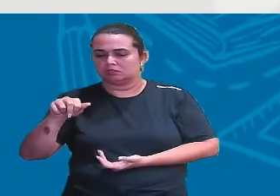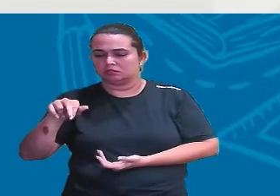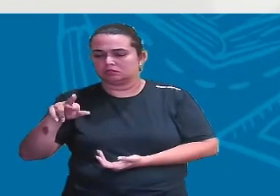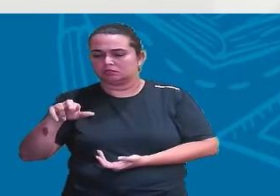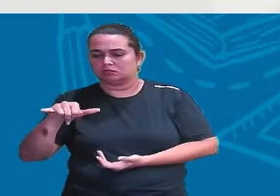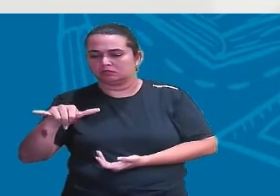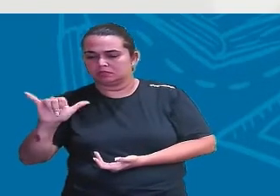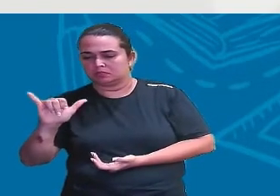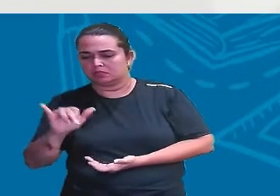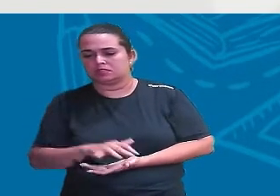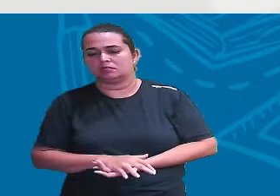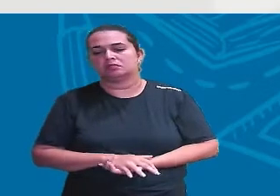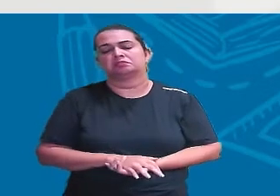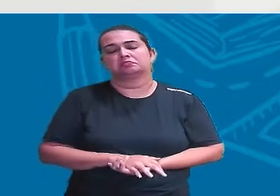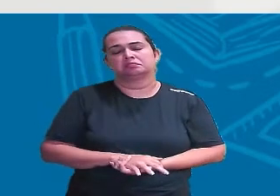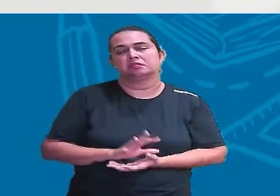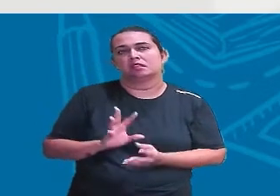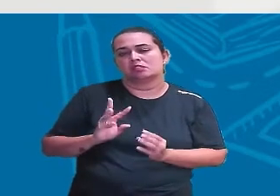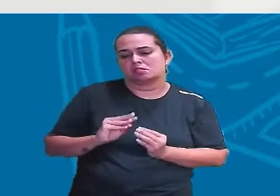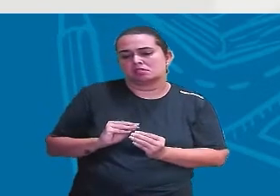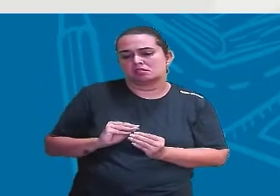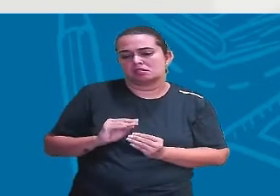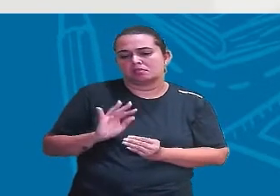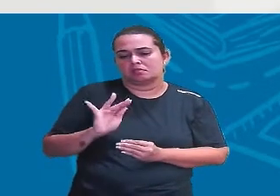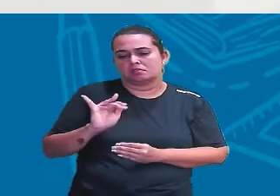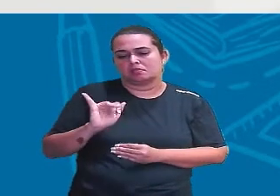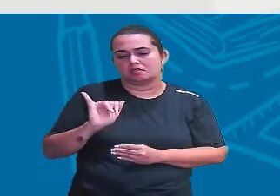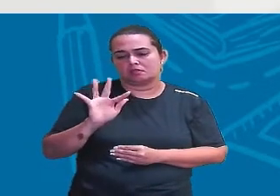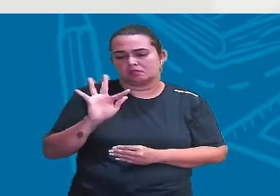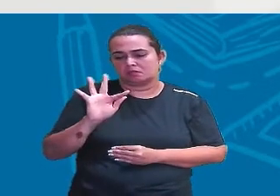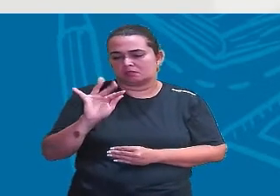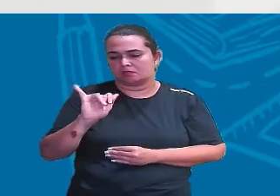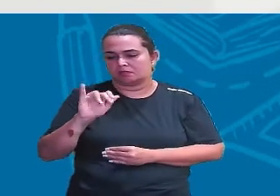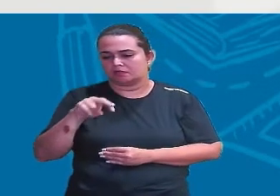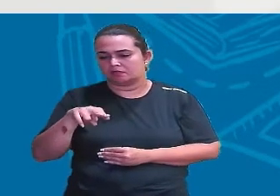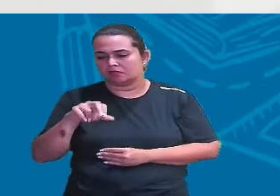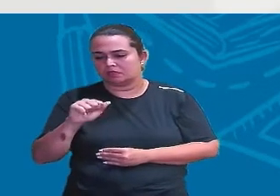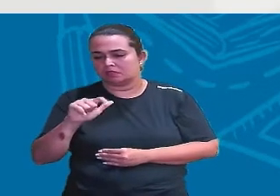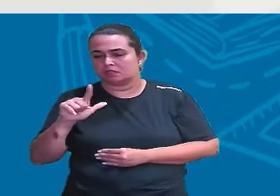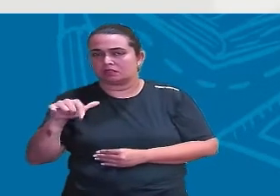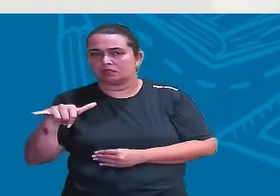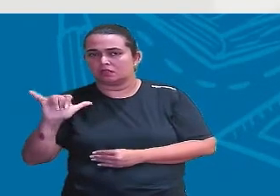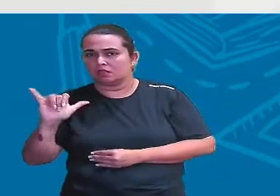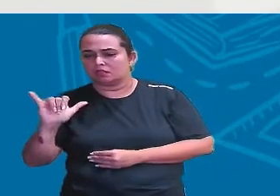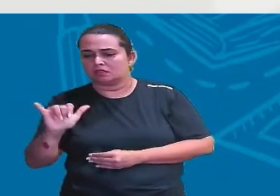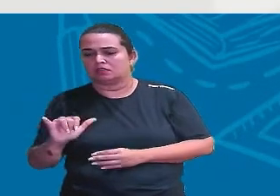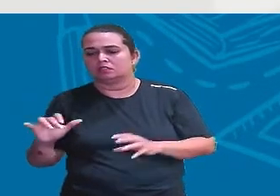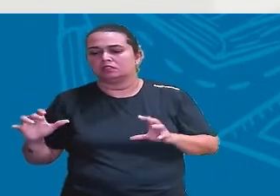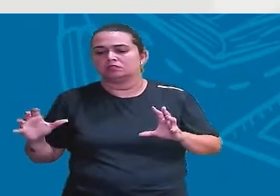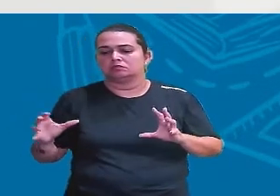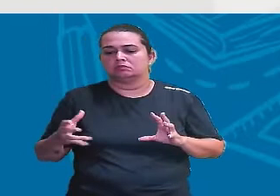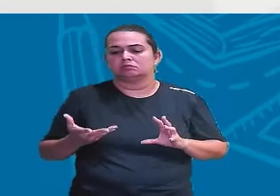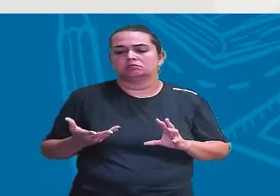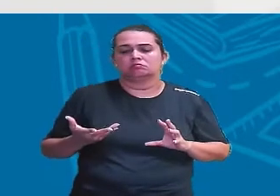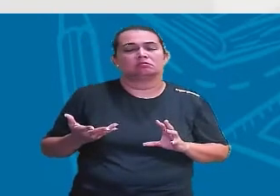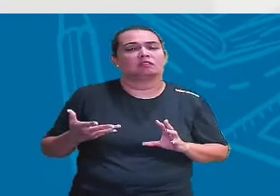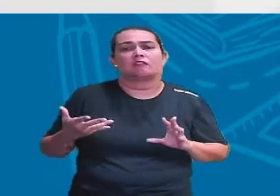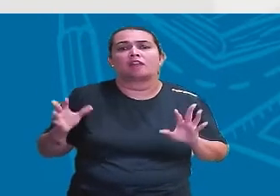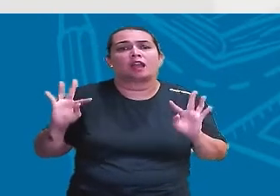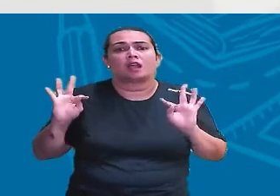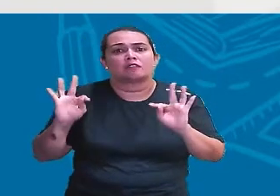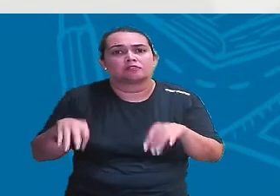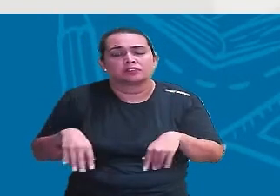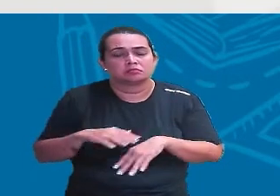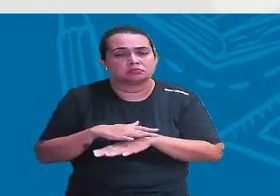dizer por fim, finalmente. In conclusion, para dizer concluindo, em conclusão. Então, todas